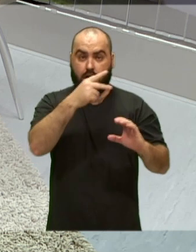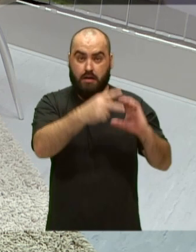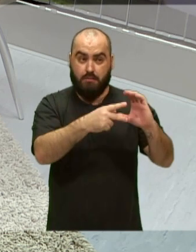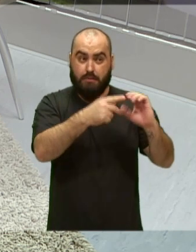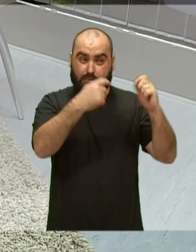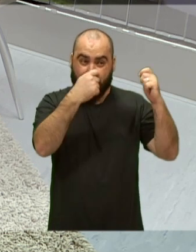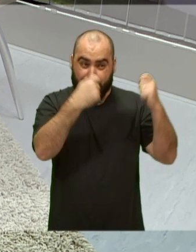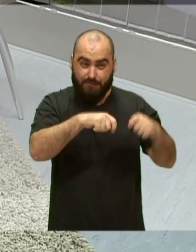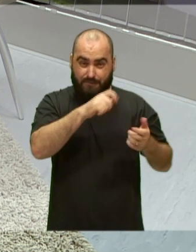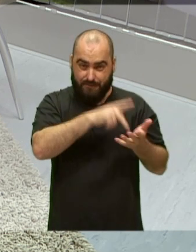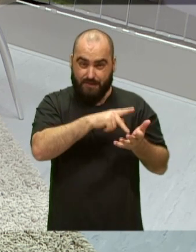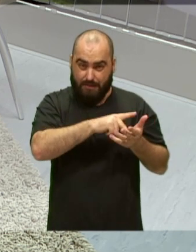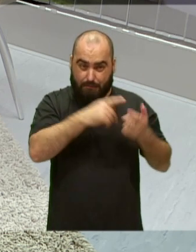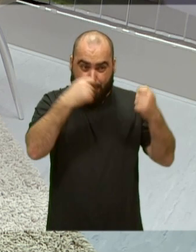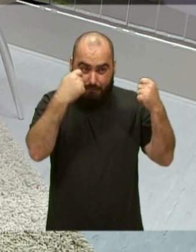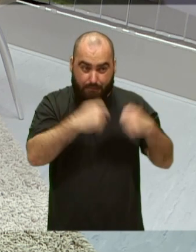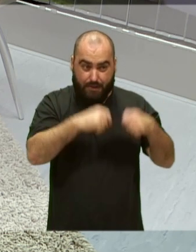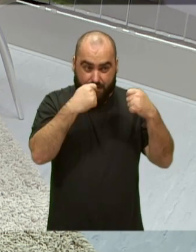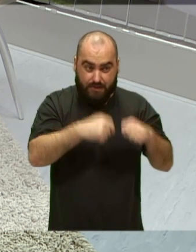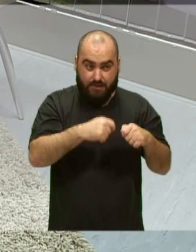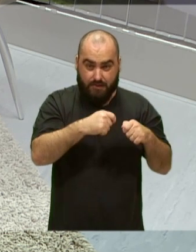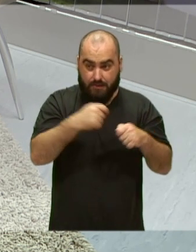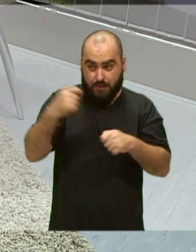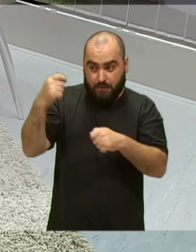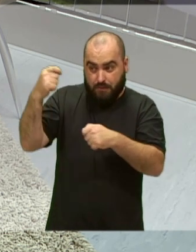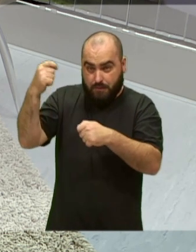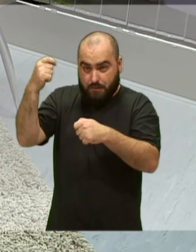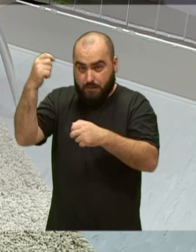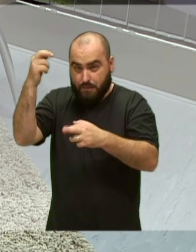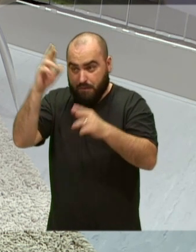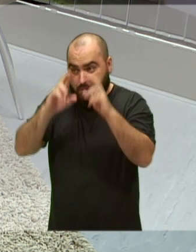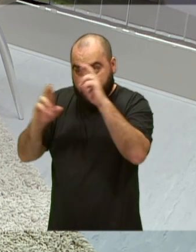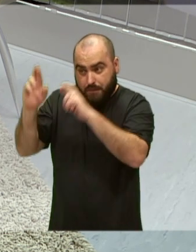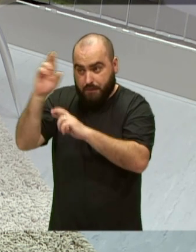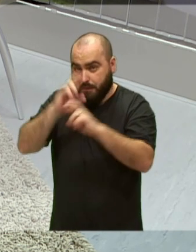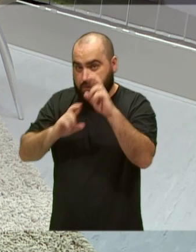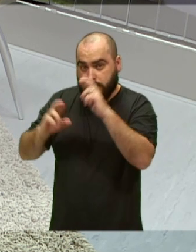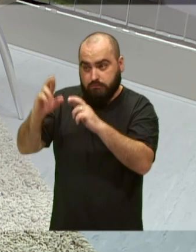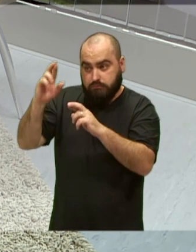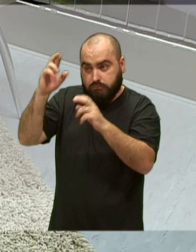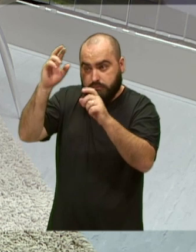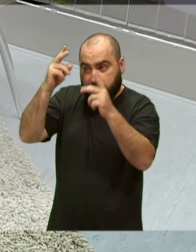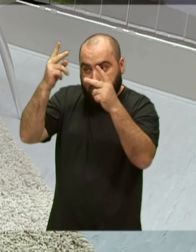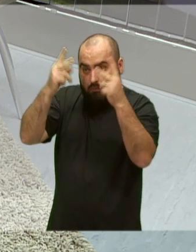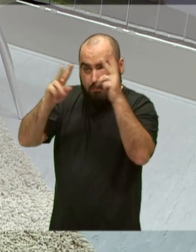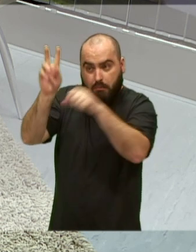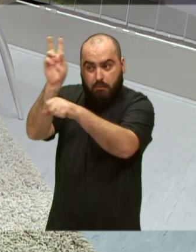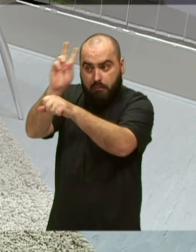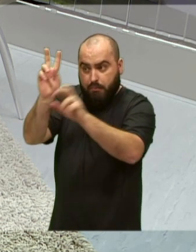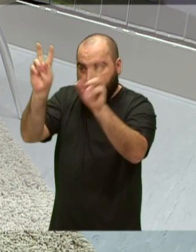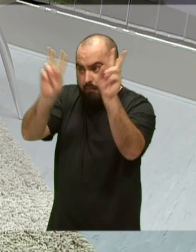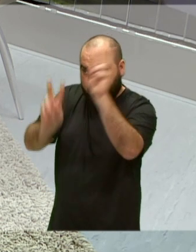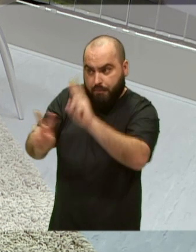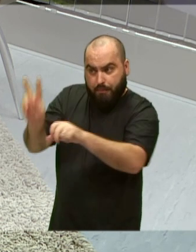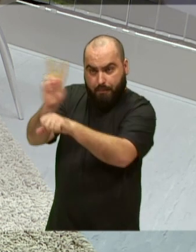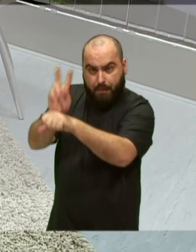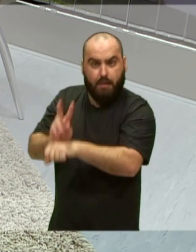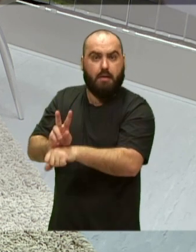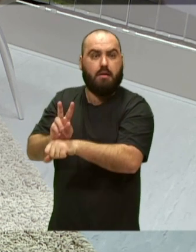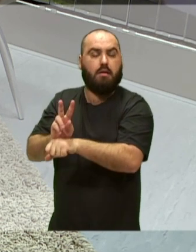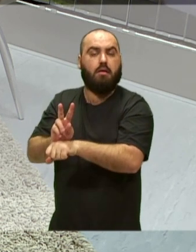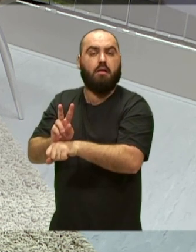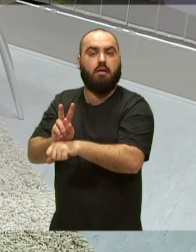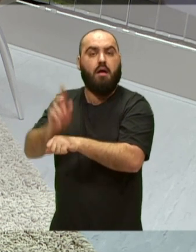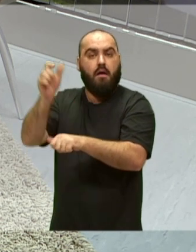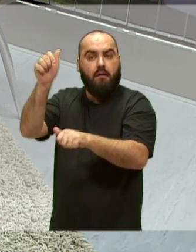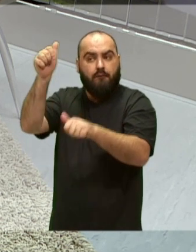realmente fazer esse exercício de fiscalização nesse processo e está avaliando toda